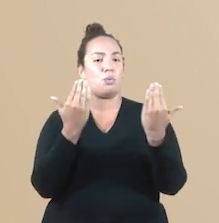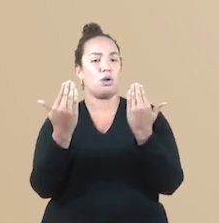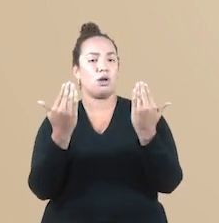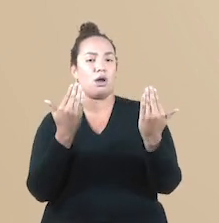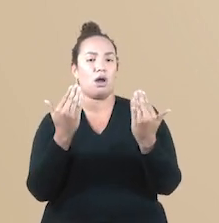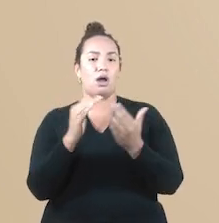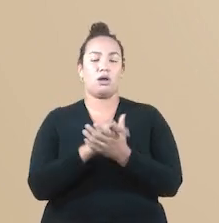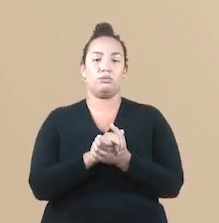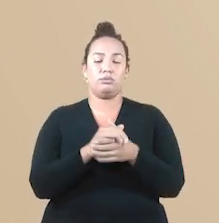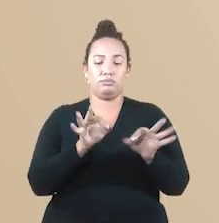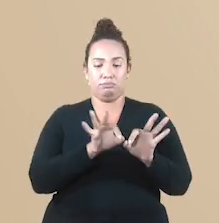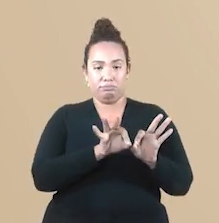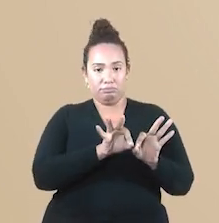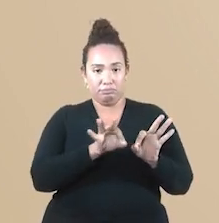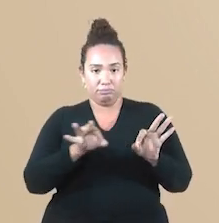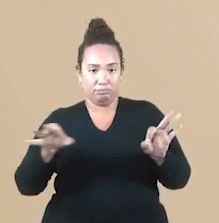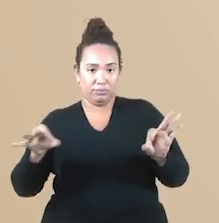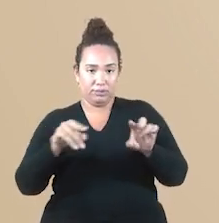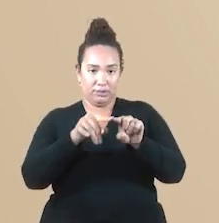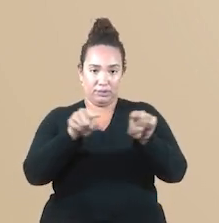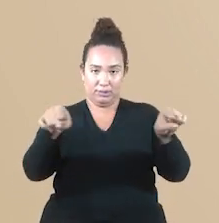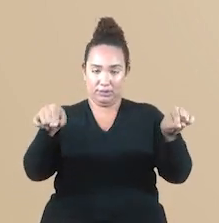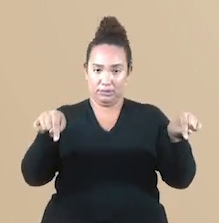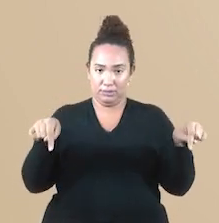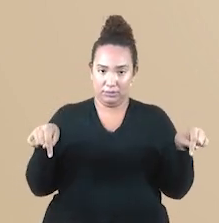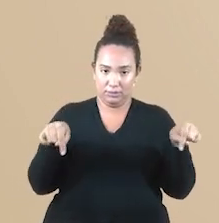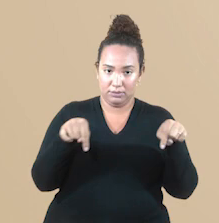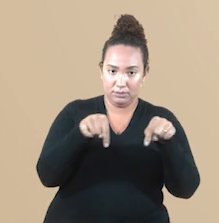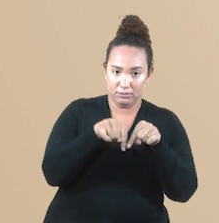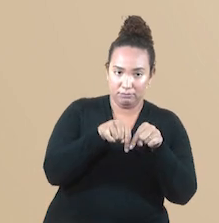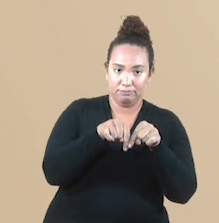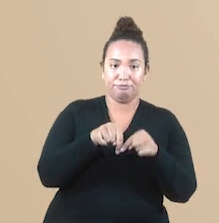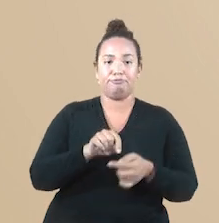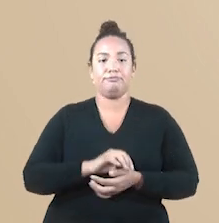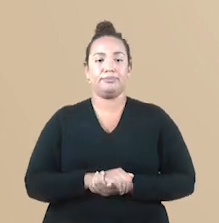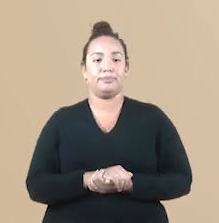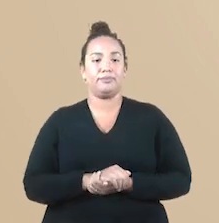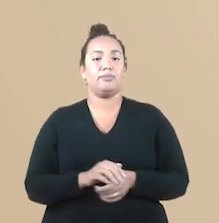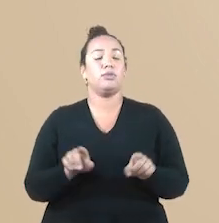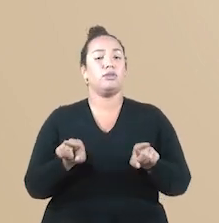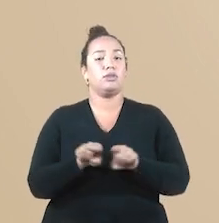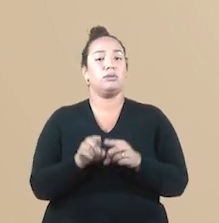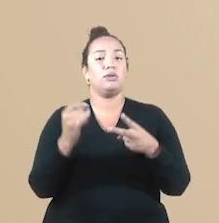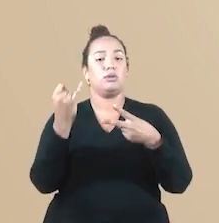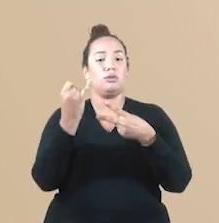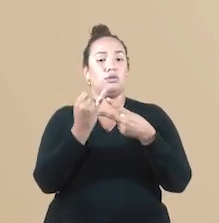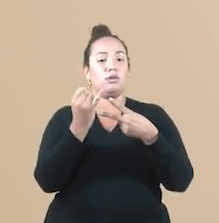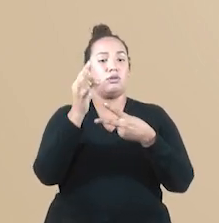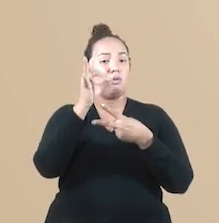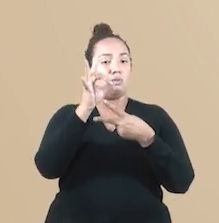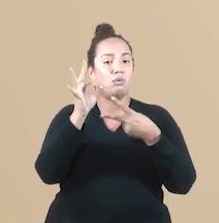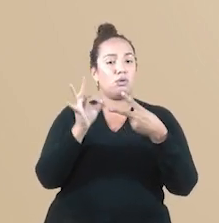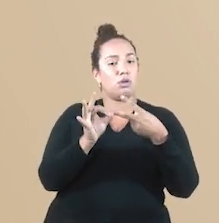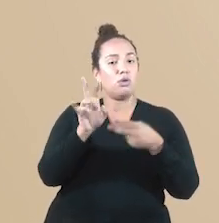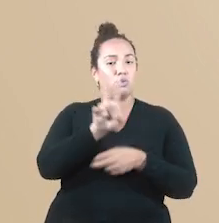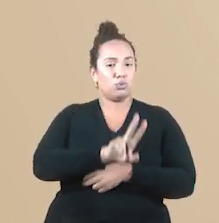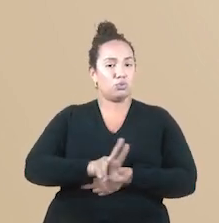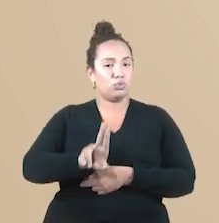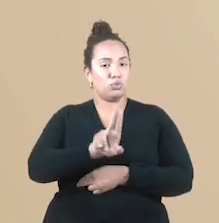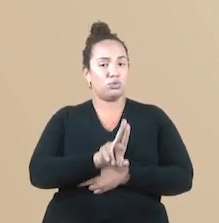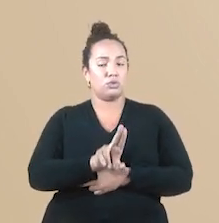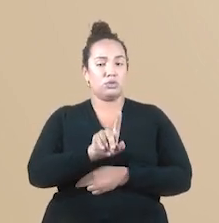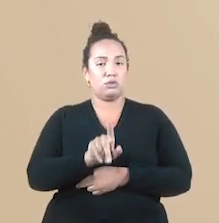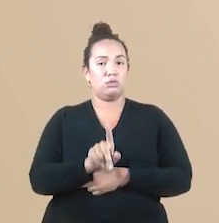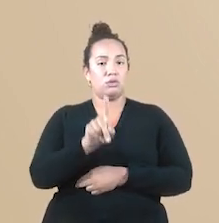comparar comprimentos de lados de salas, incluindo contorno, e de polígonos, utilizando unidades